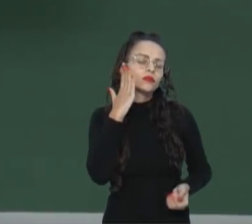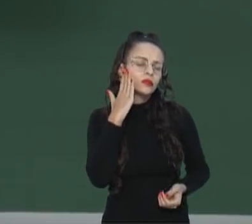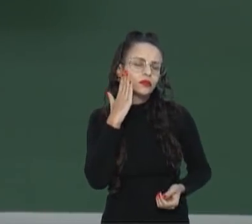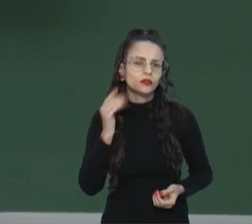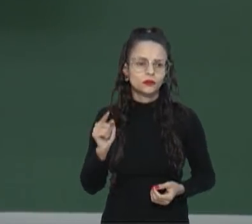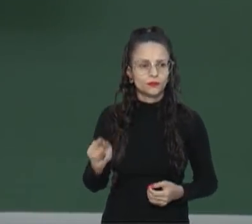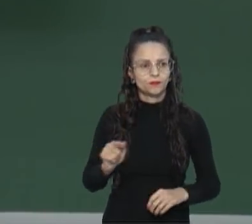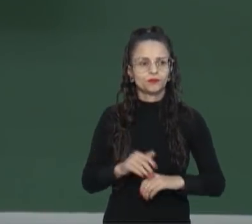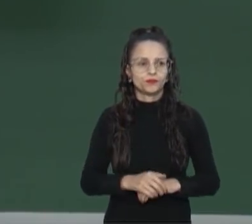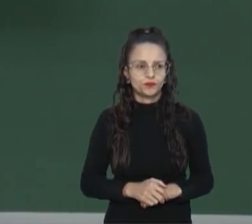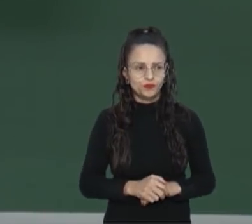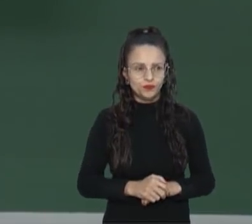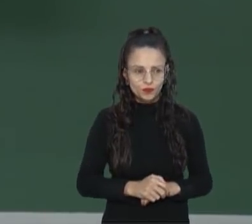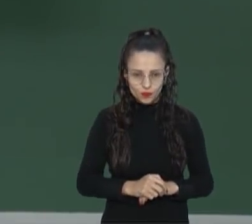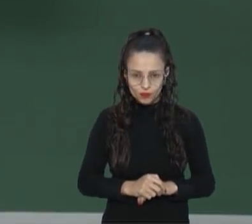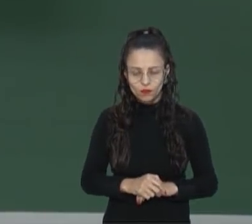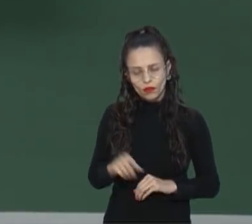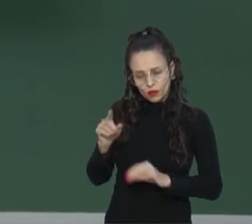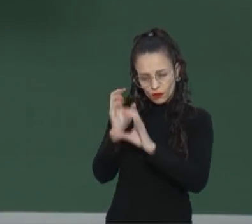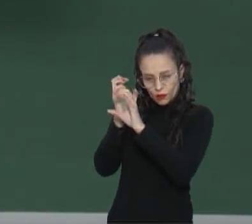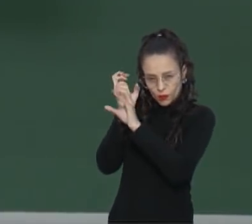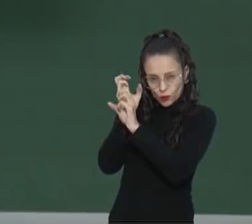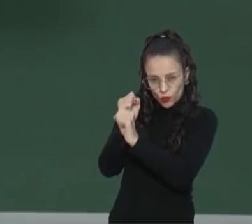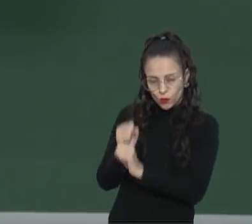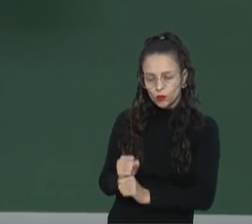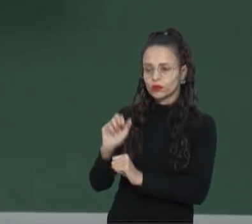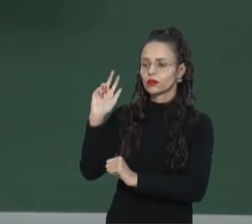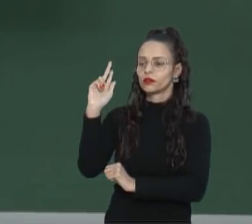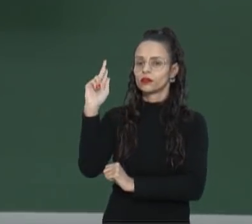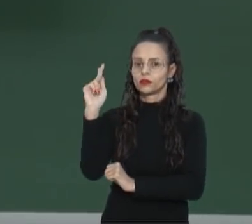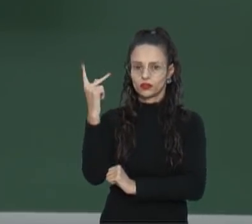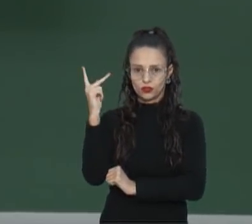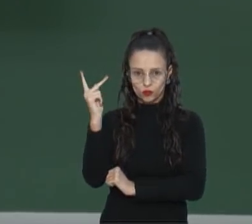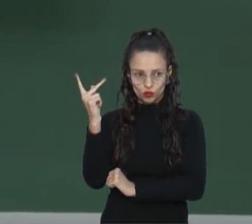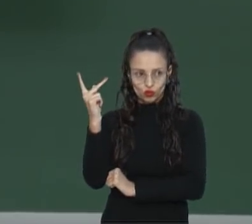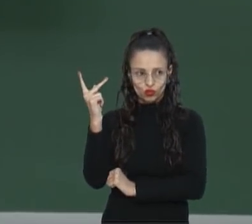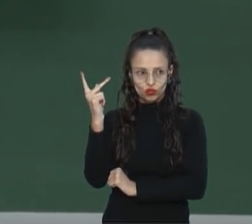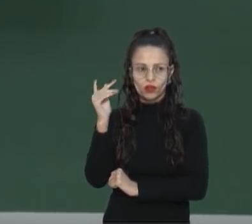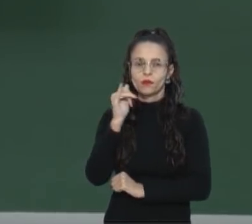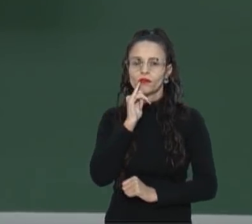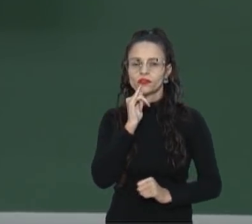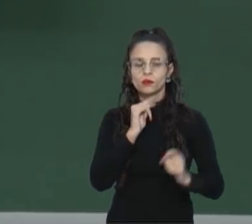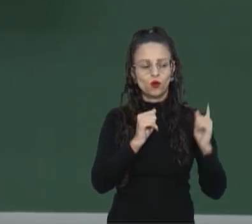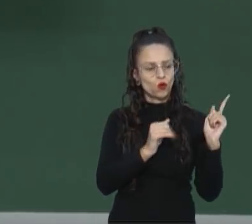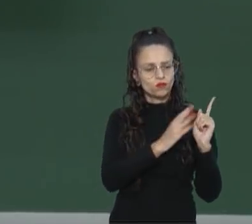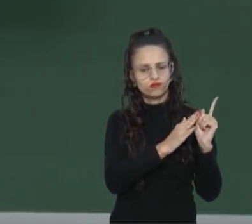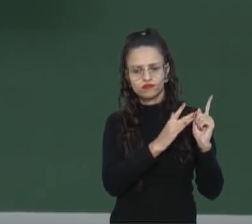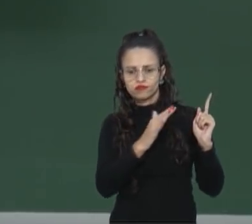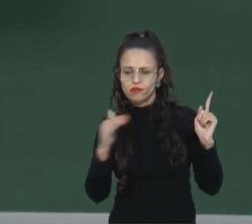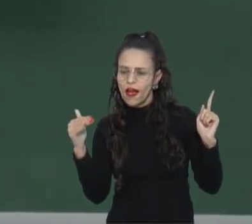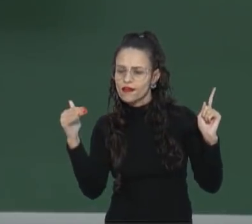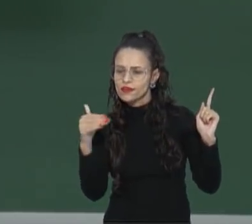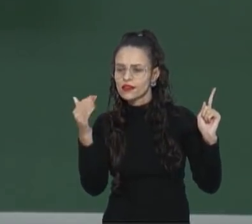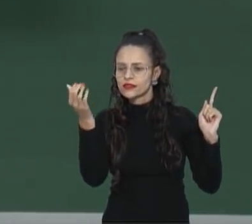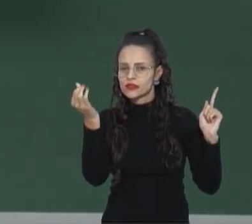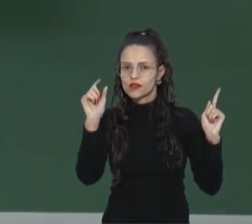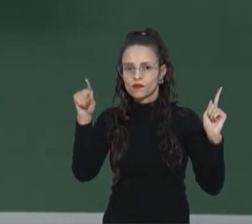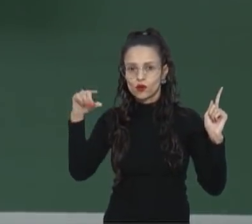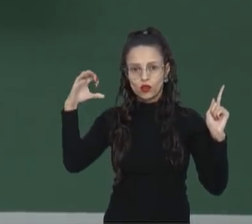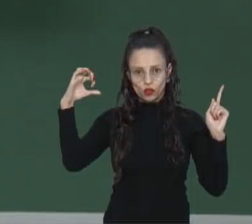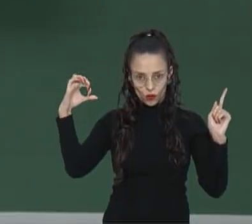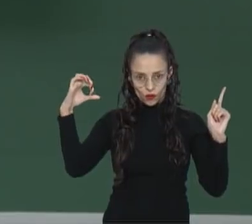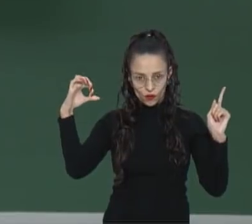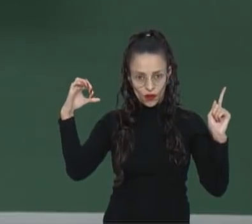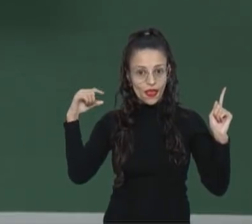essa escala? Quando é feita essa contagem de hidrogênio, e ela dá um valor de 1 até 6,9, chamamos essa substância